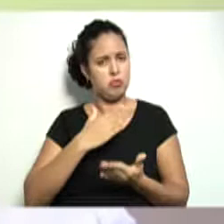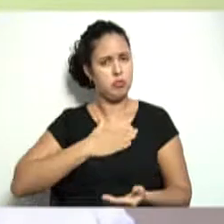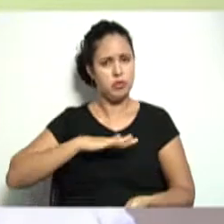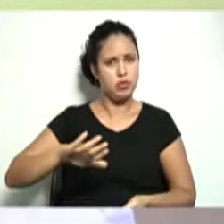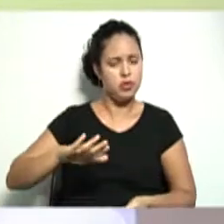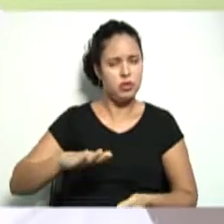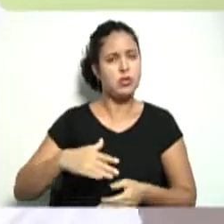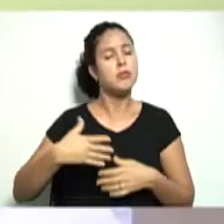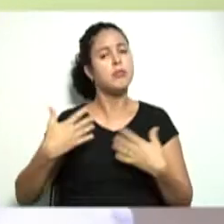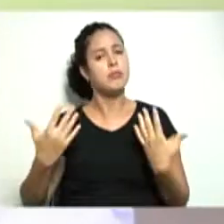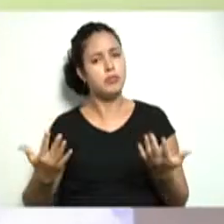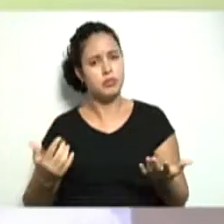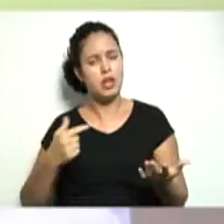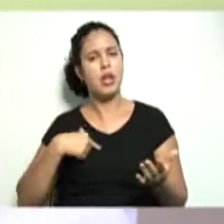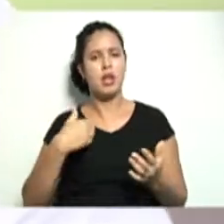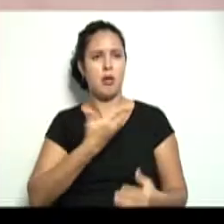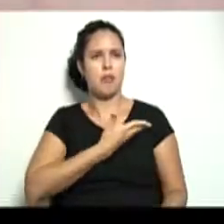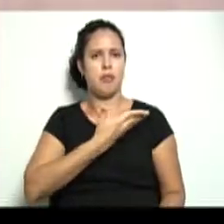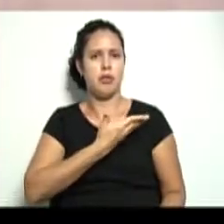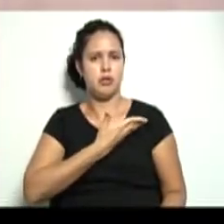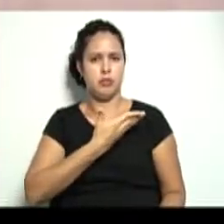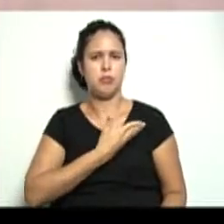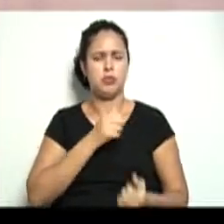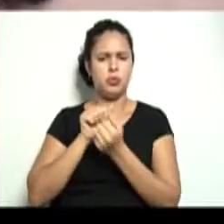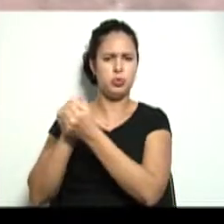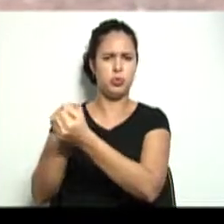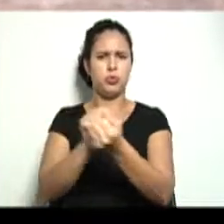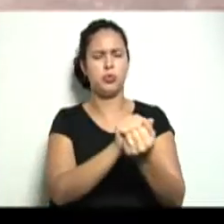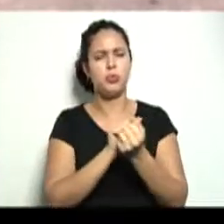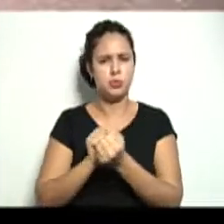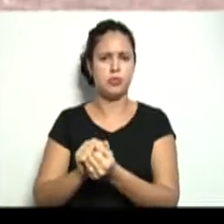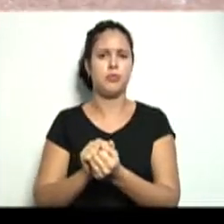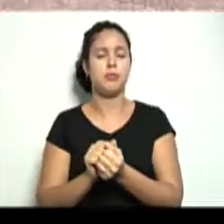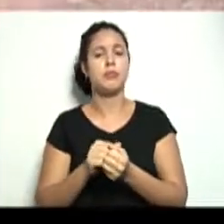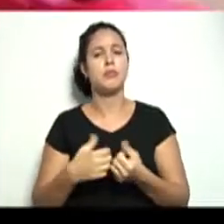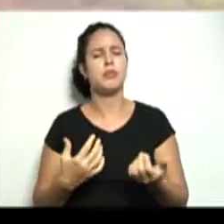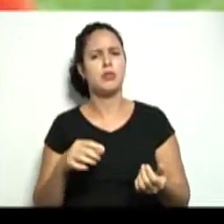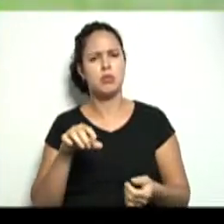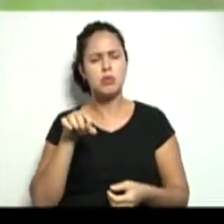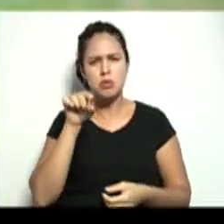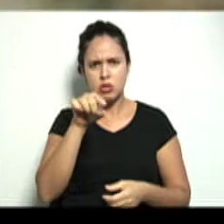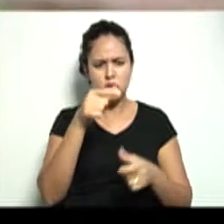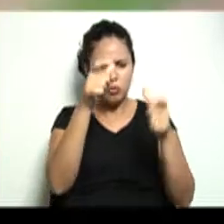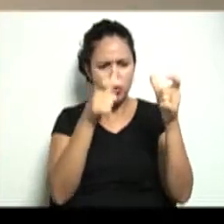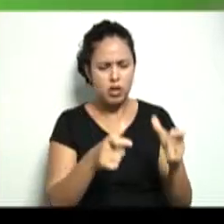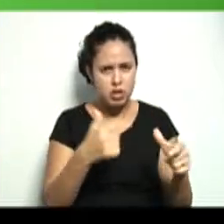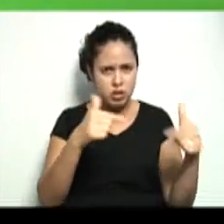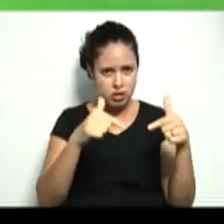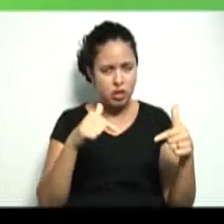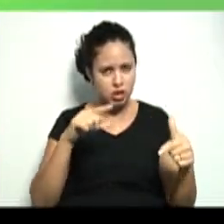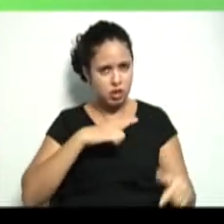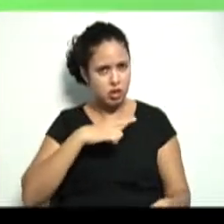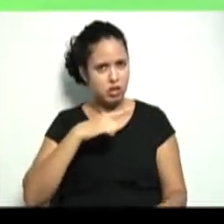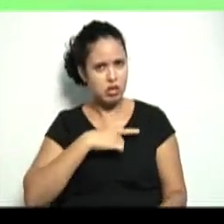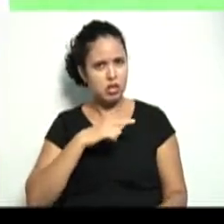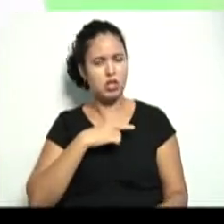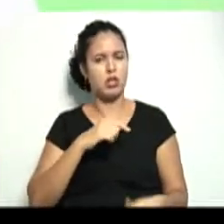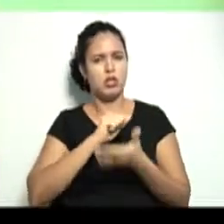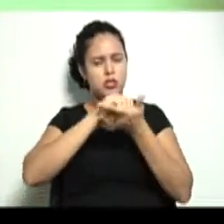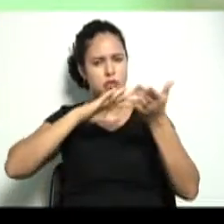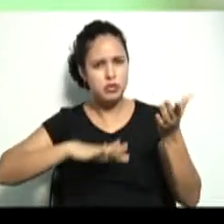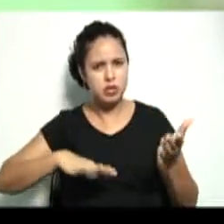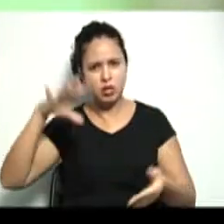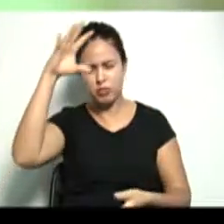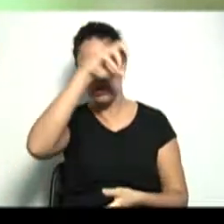aqui com as colegas de trabalho e outras pessoas mais. No seu lugar de trabalho, existe alguma atividade de aprendizagem ou algum